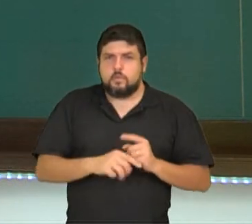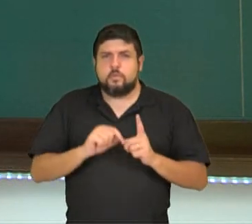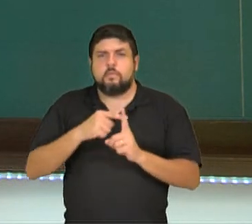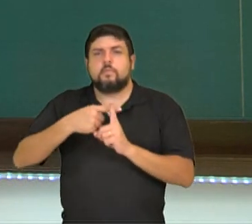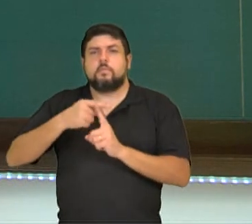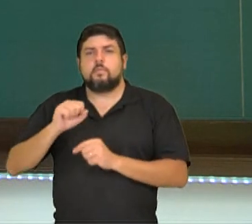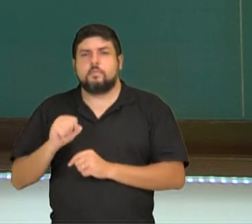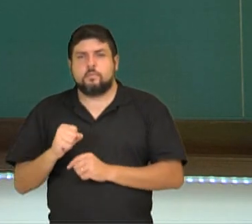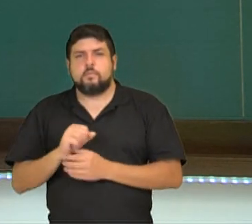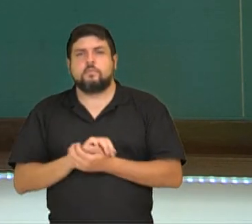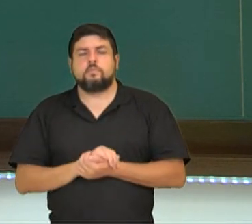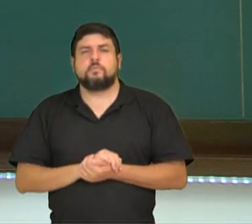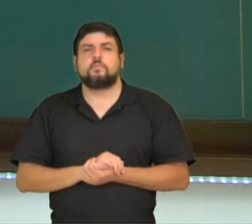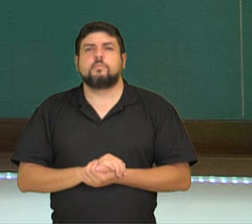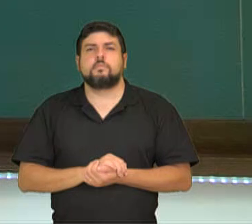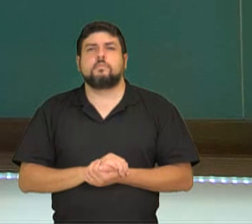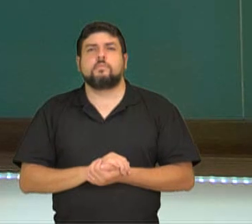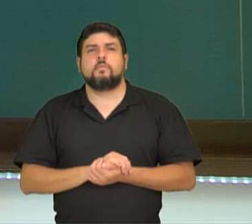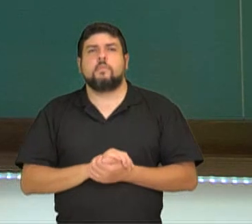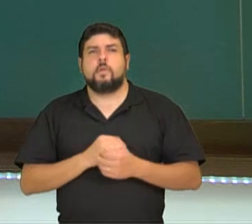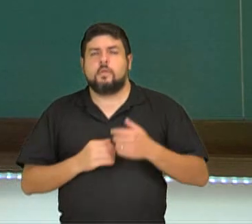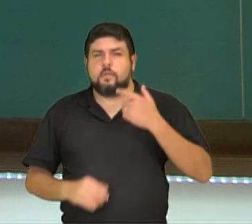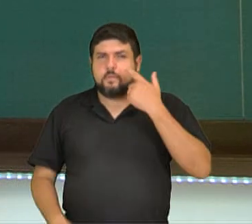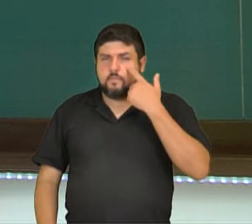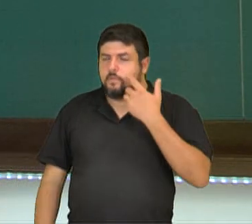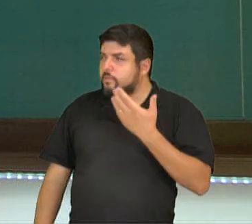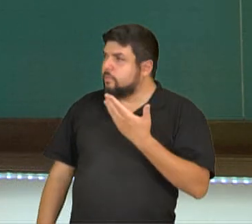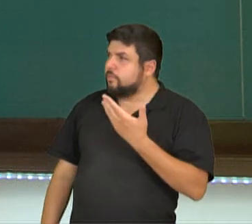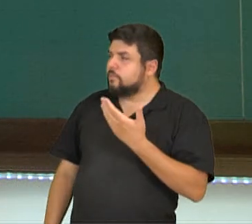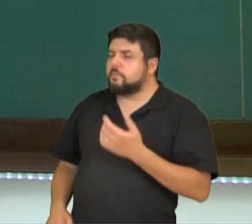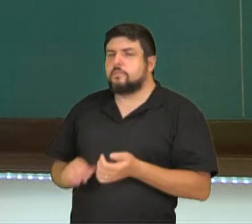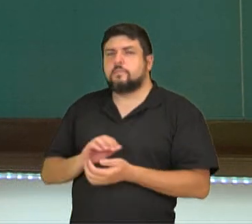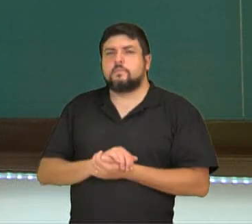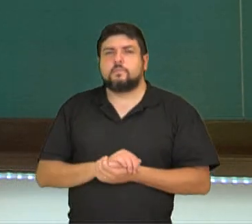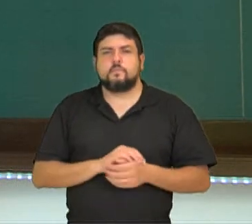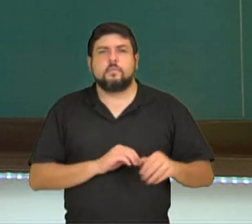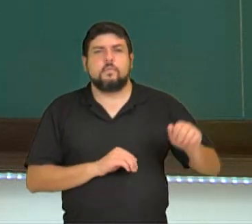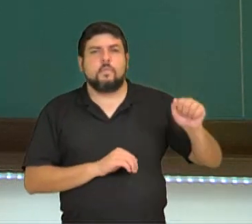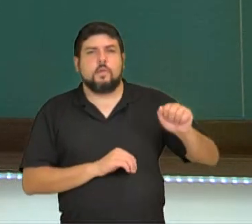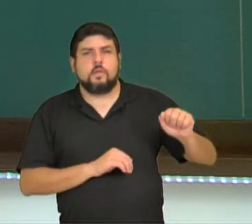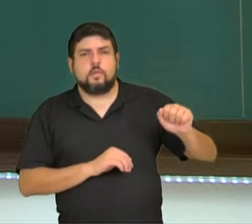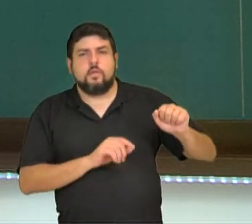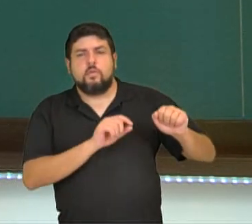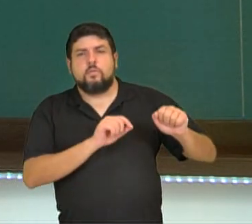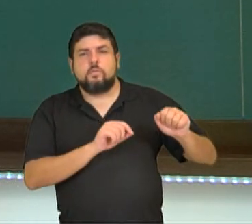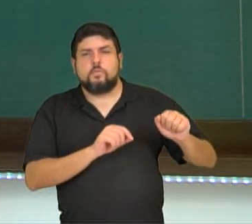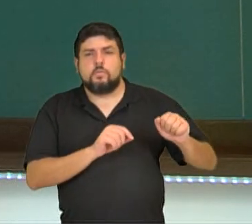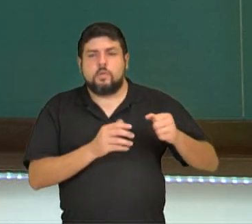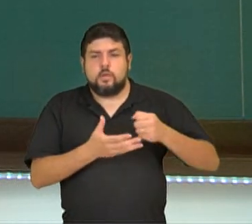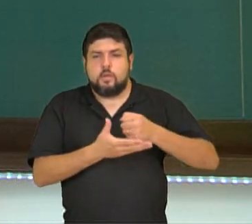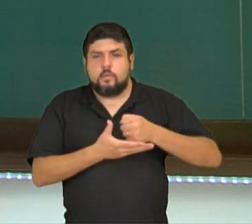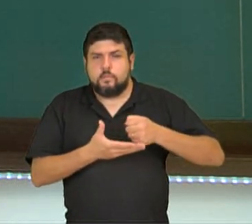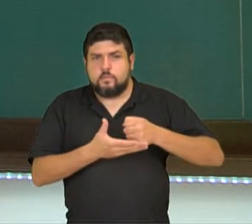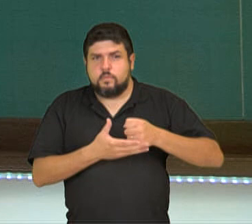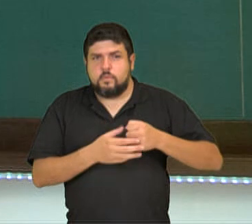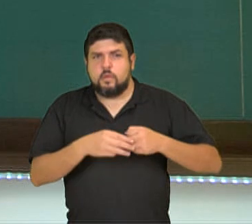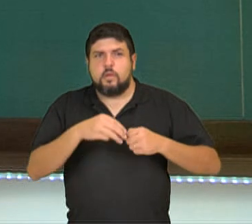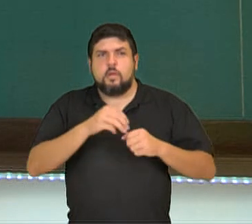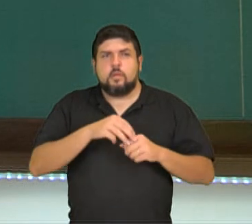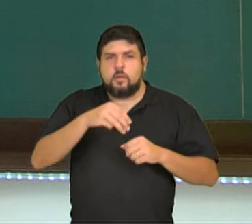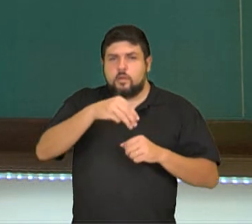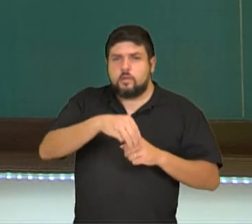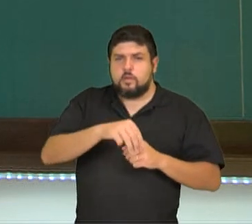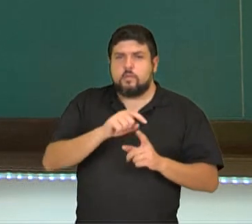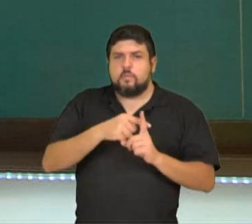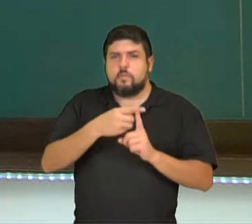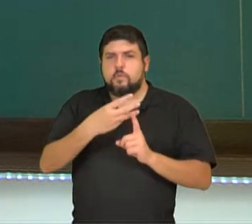para ter a base, ok? Então, a área vai ser a base, M mais 3 mais 8, vezes a